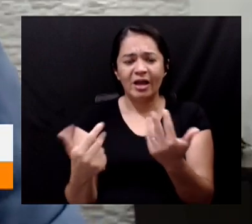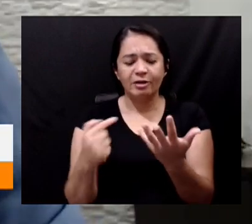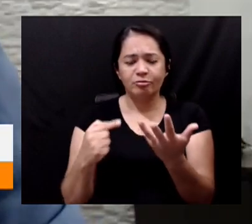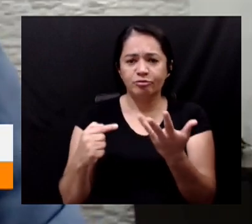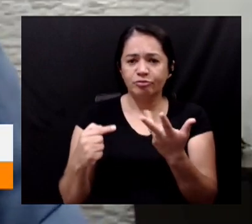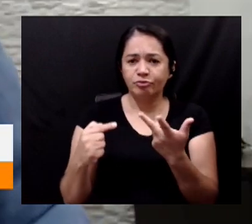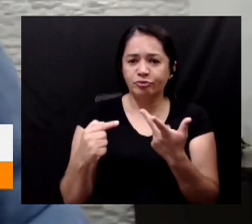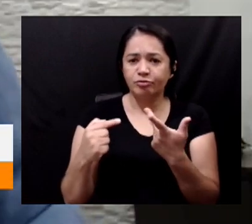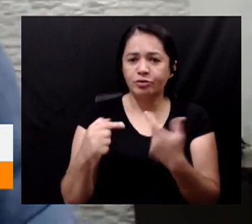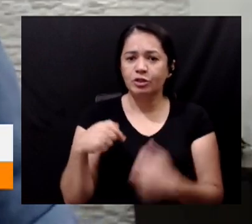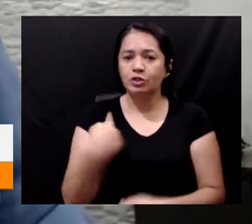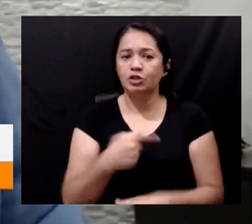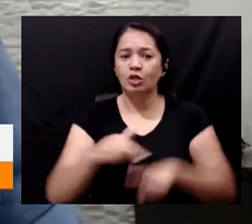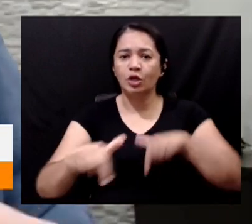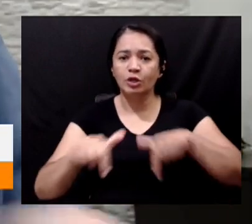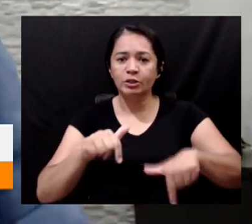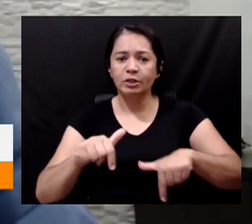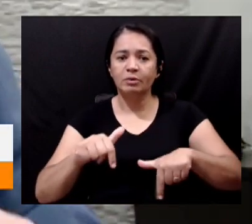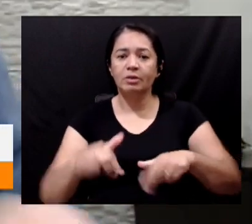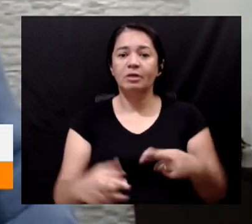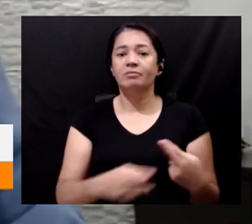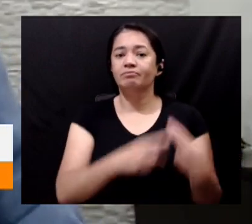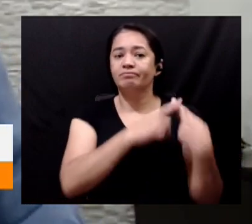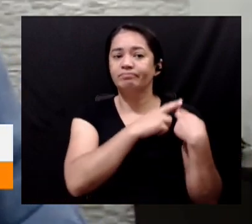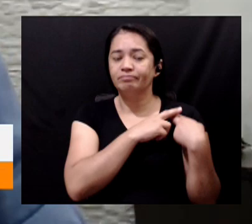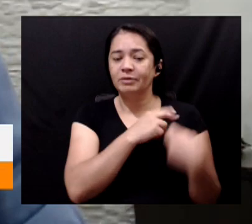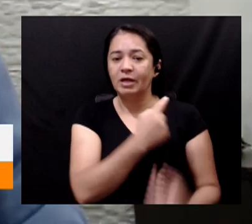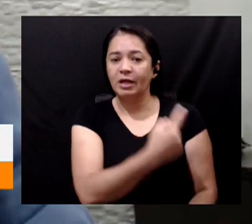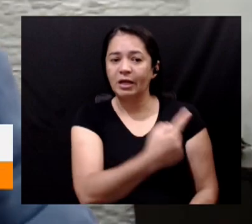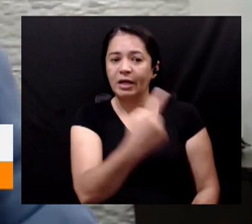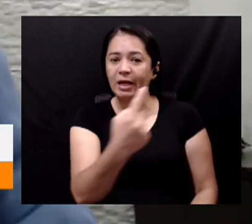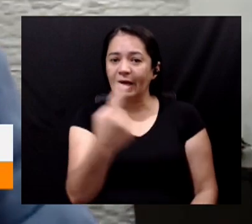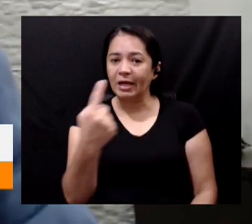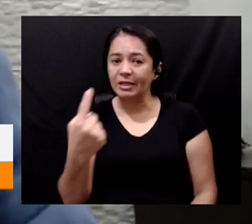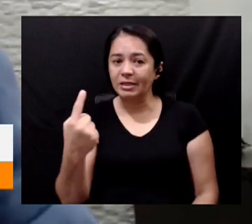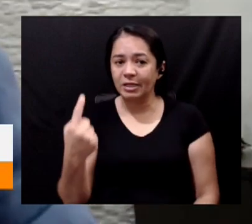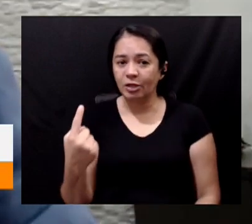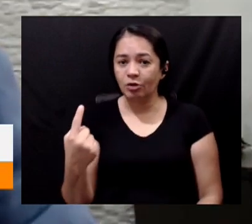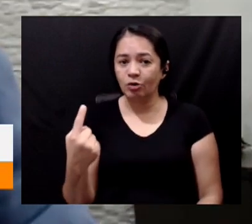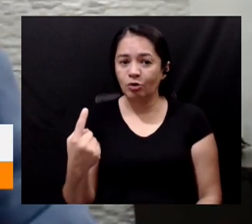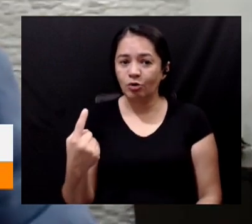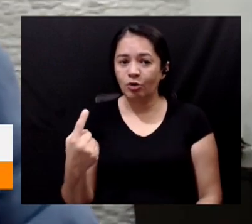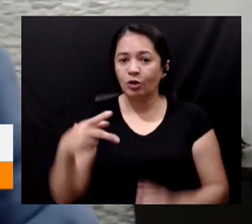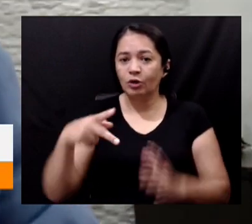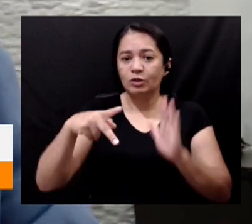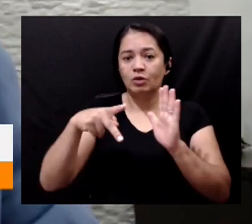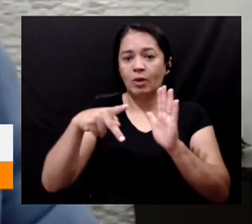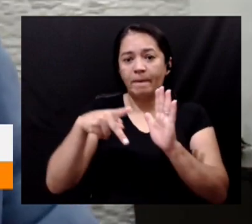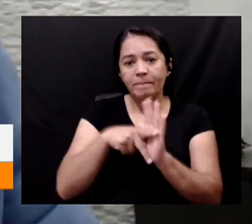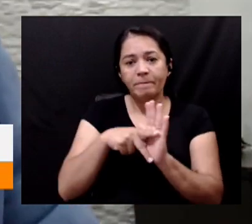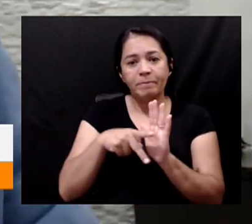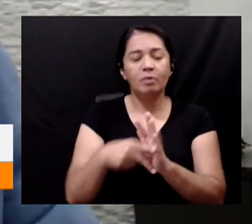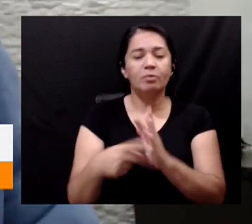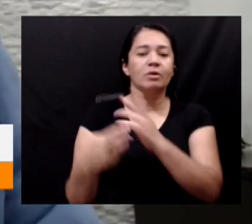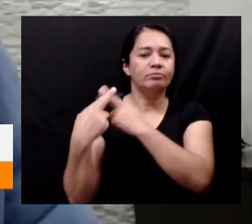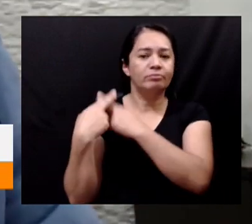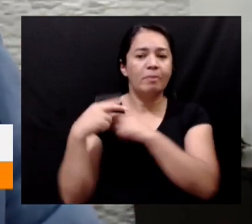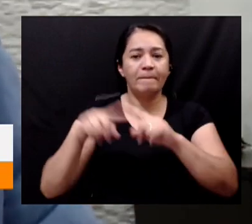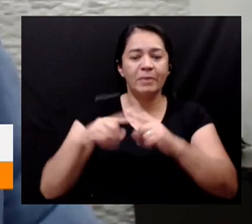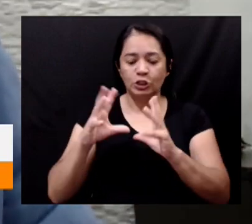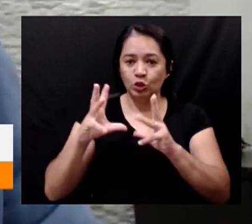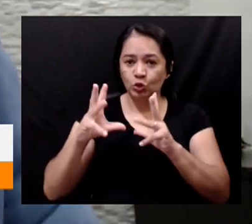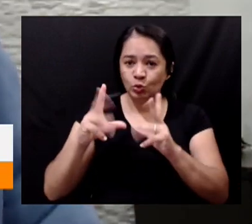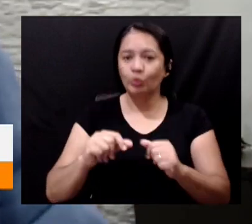da responsabilização. Então, cada um com a sua, digamos que com a sua parcela de responsabilidade, de acordo